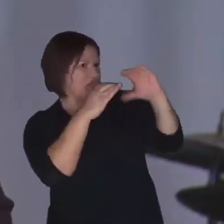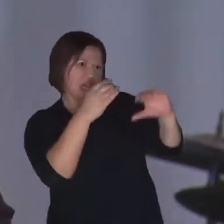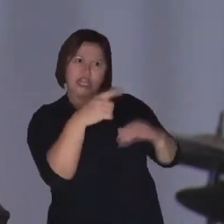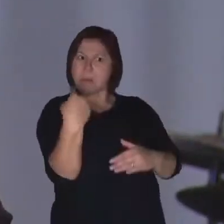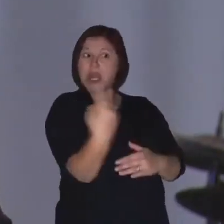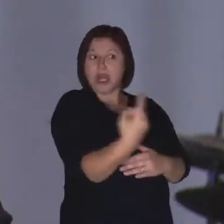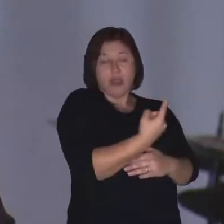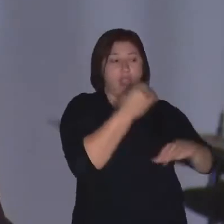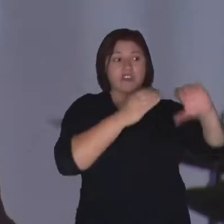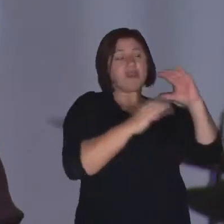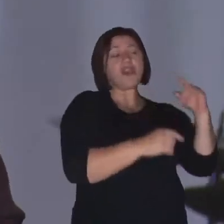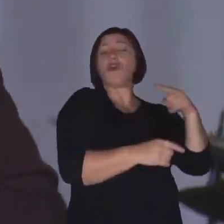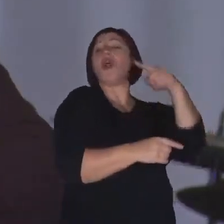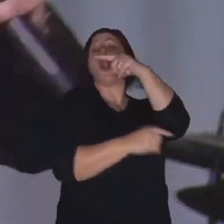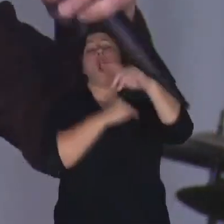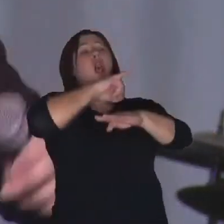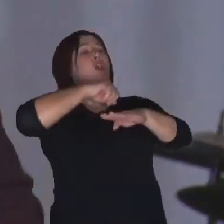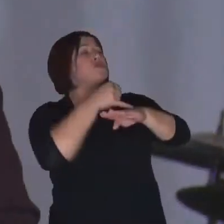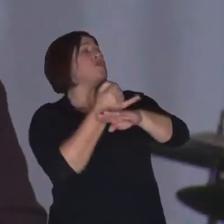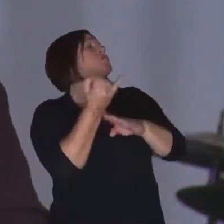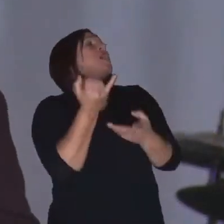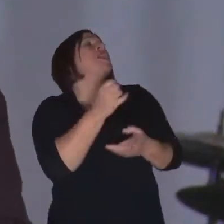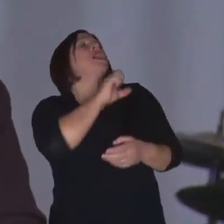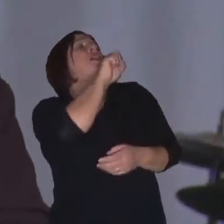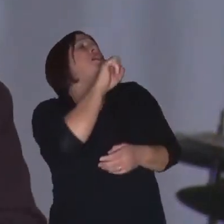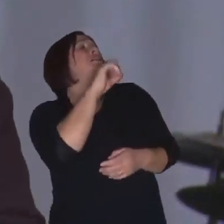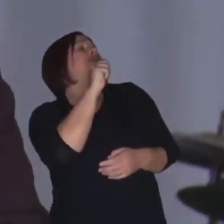Sião. Cantem para nós.